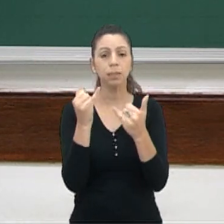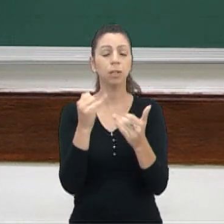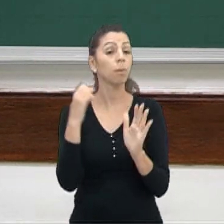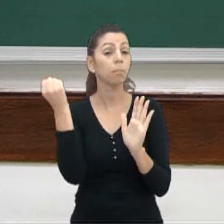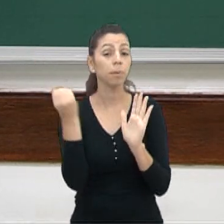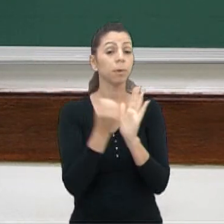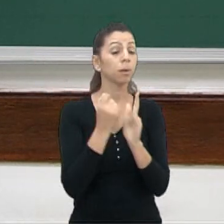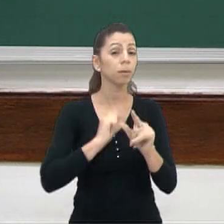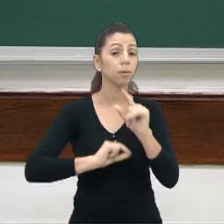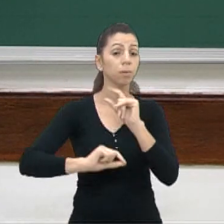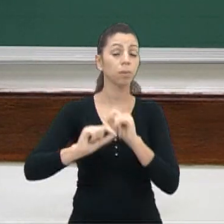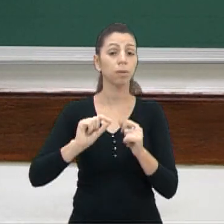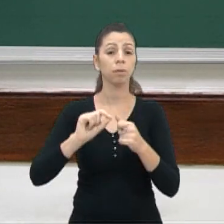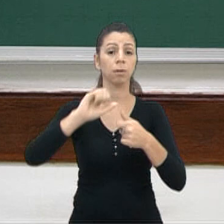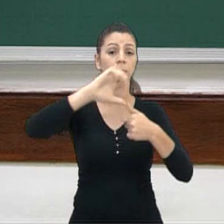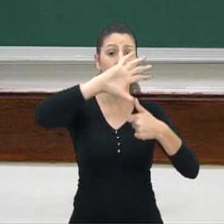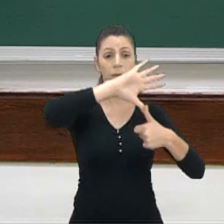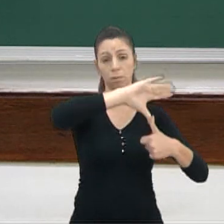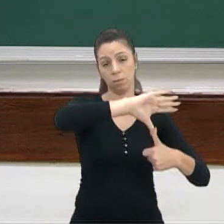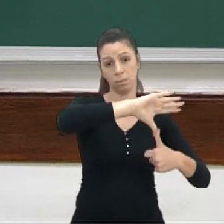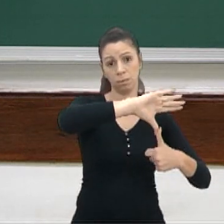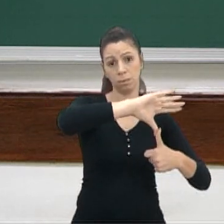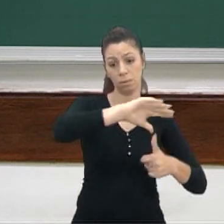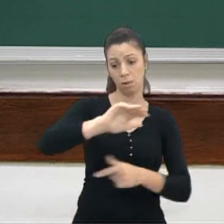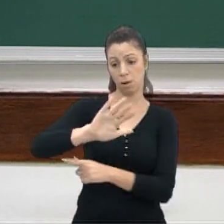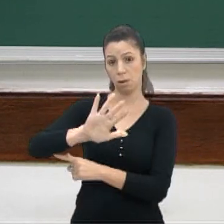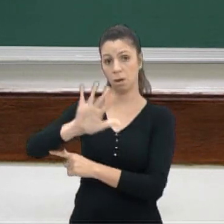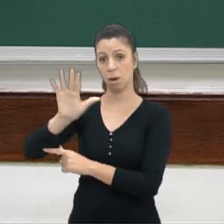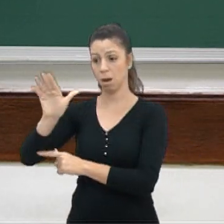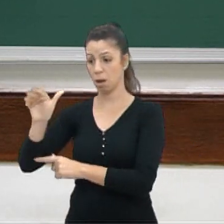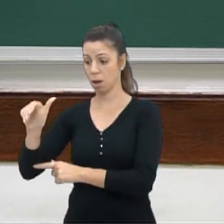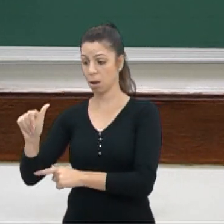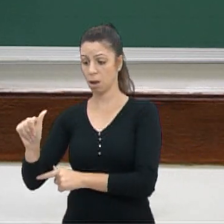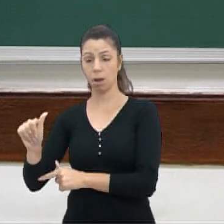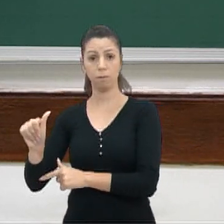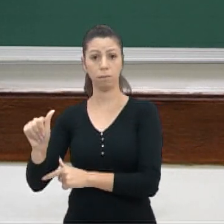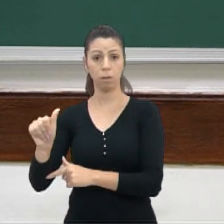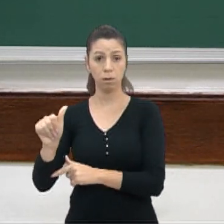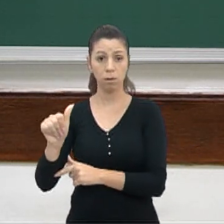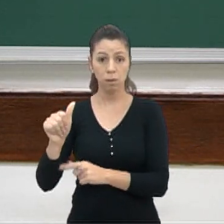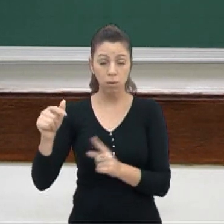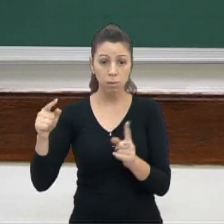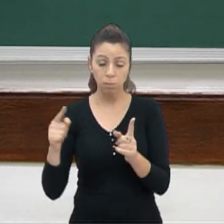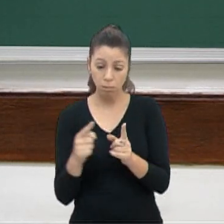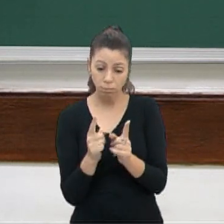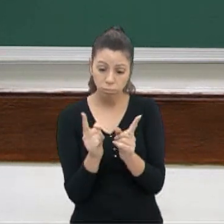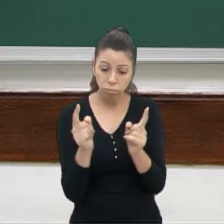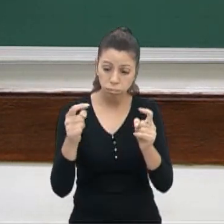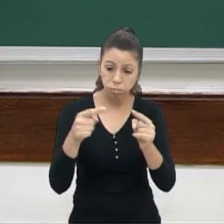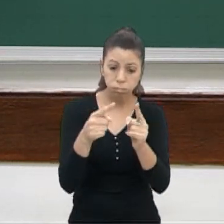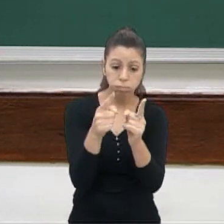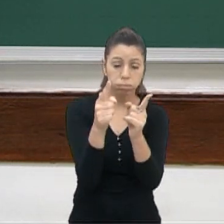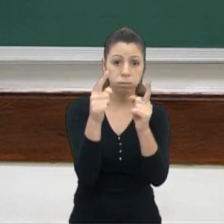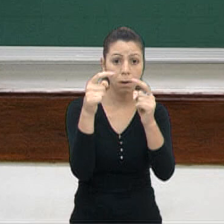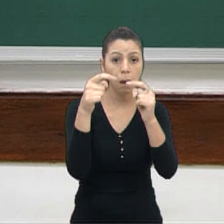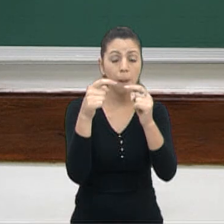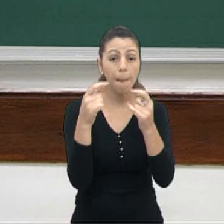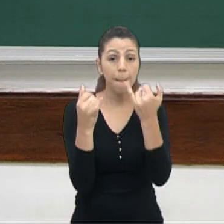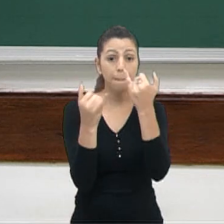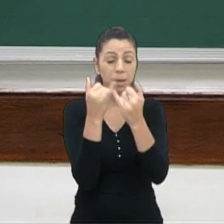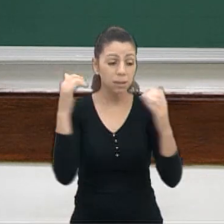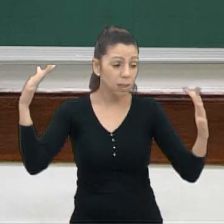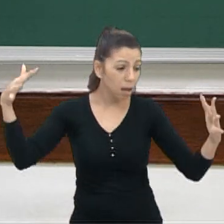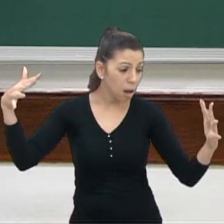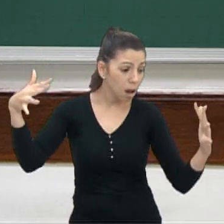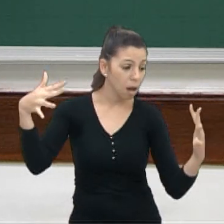marcante ainda é da América do Sul com a África, que realmente os contornos são muito parecidos. Então, esses são os dois